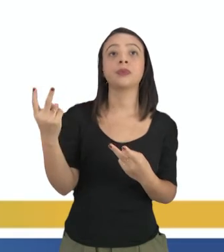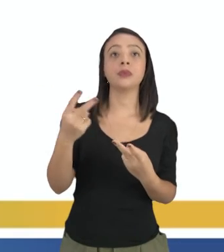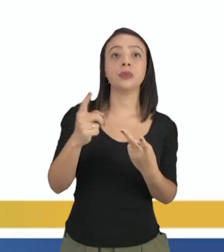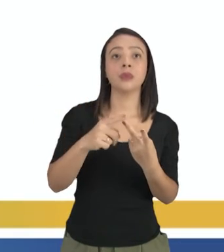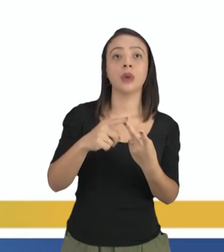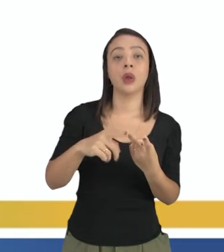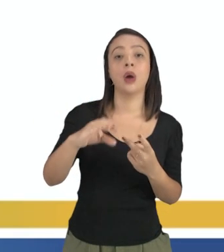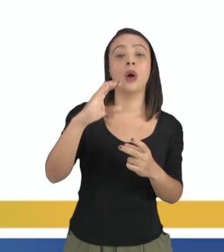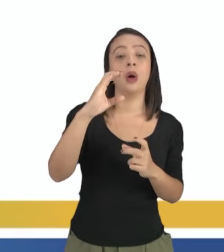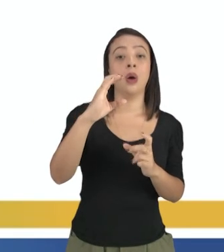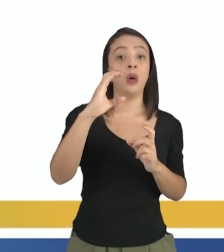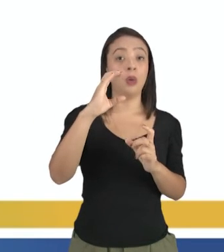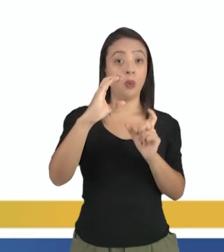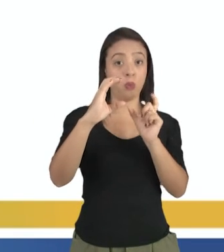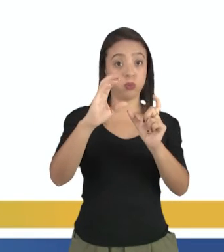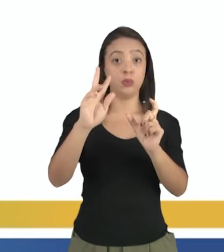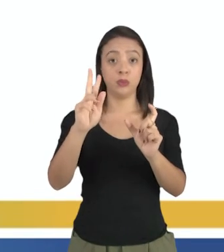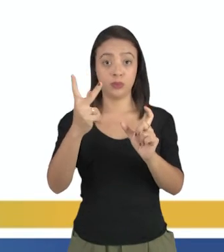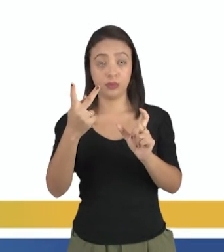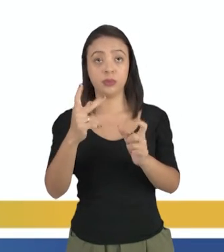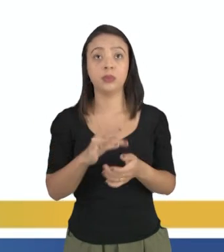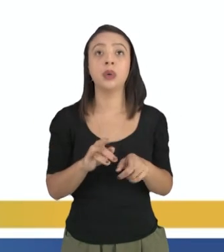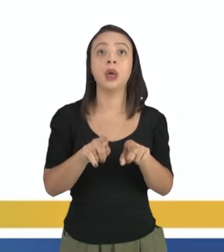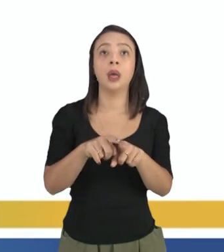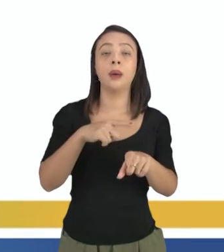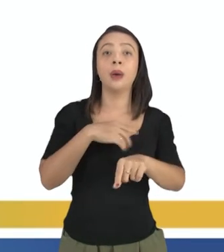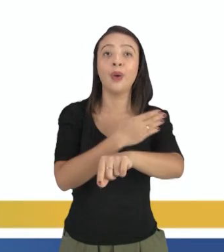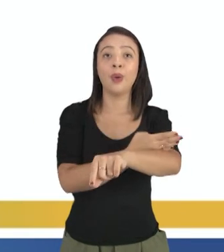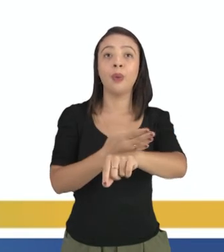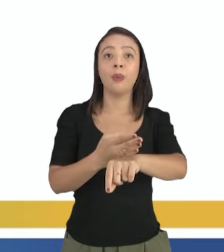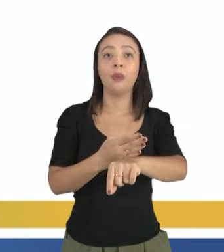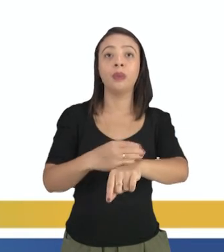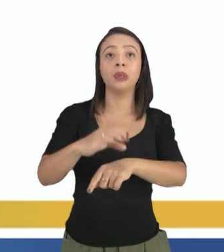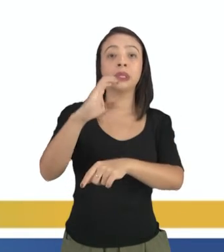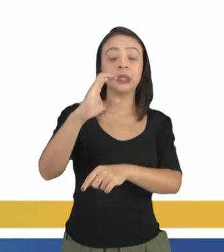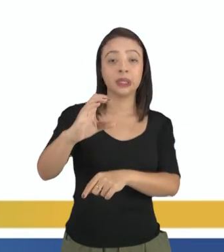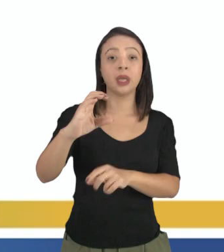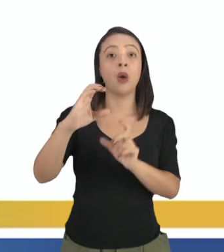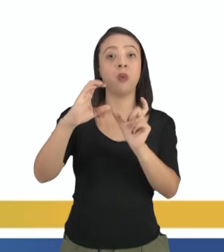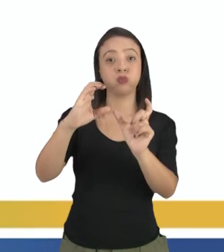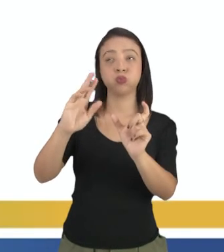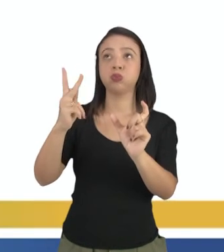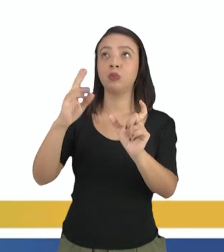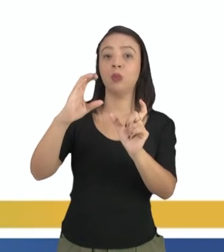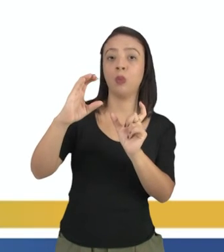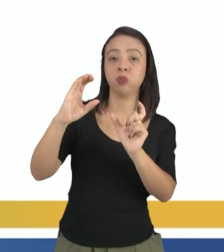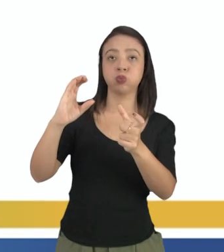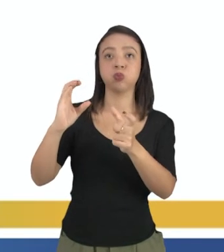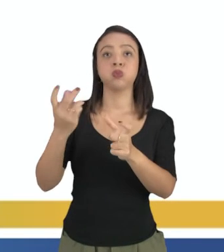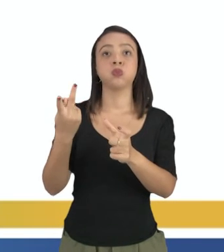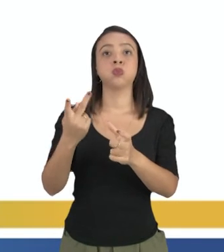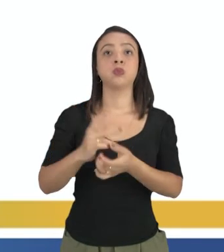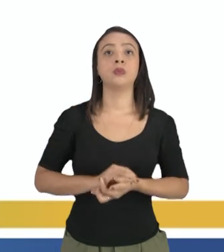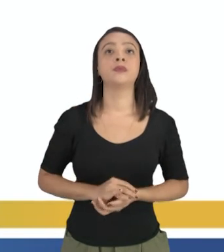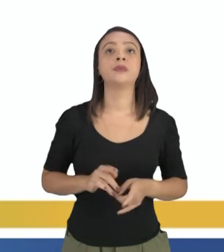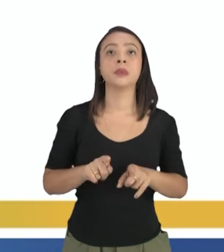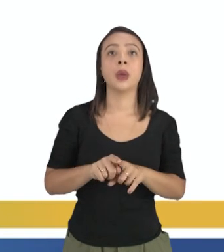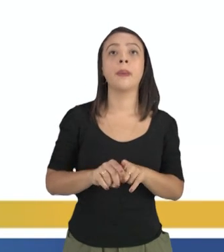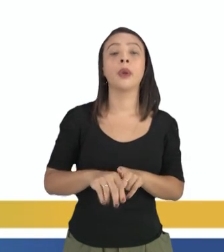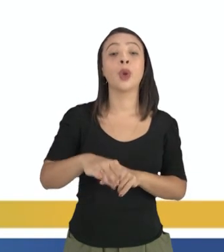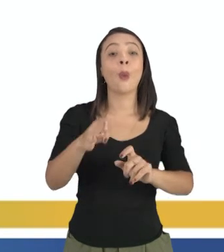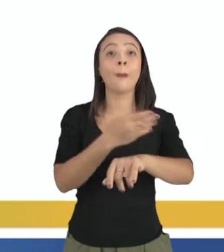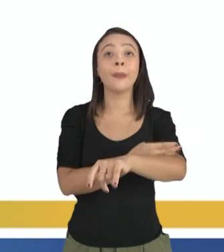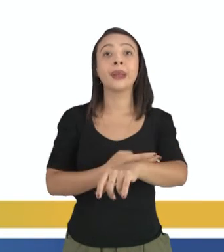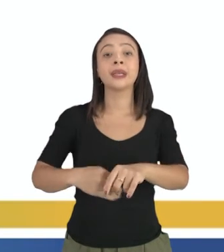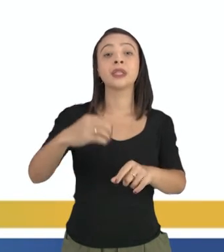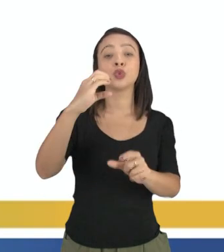prateado ele é Czão-CH, e o branco com extremidade Czão-H e o branco albino Czinho, ok? Então, esses